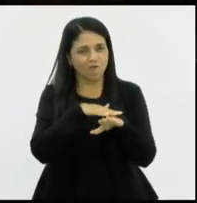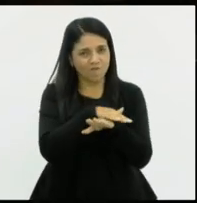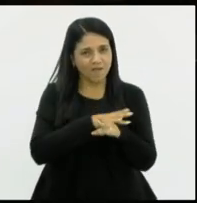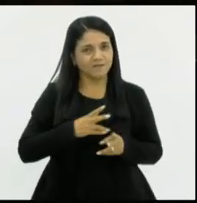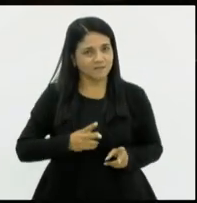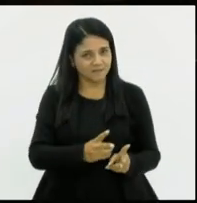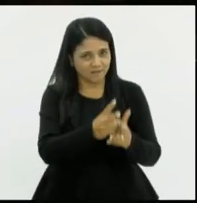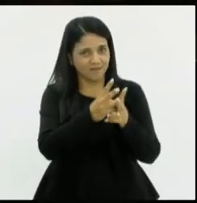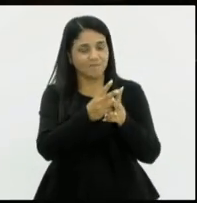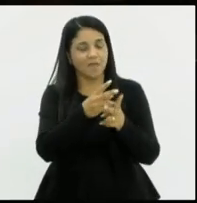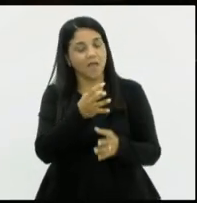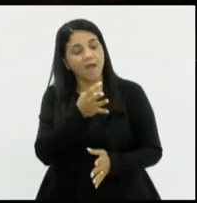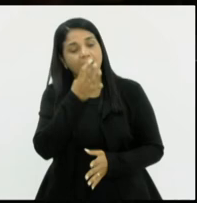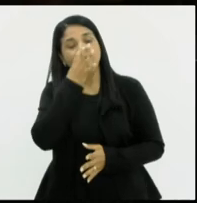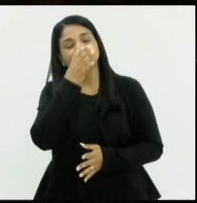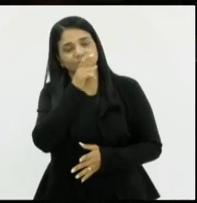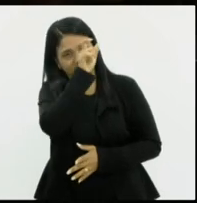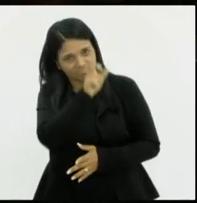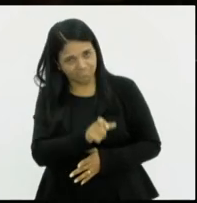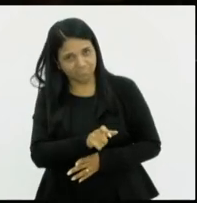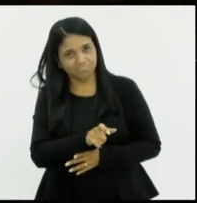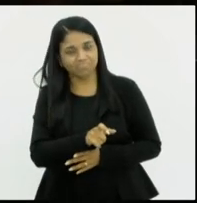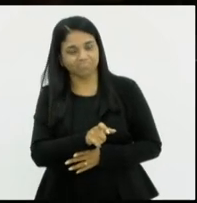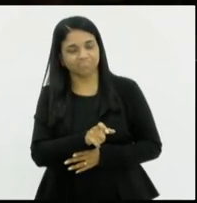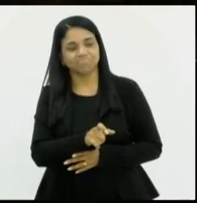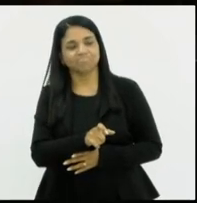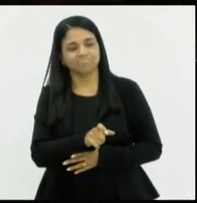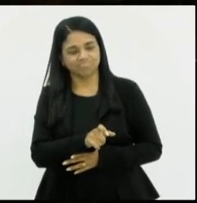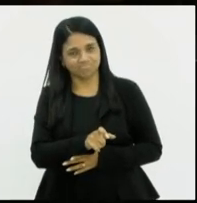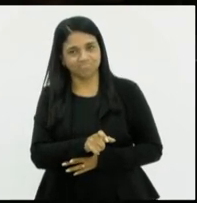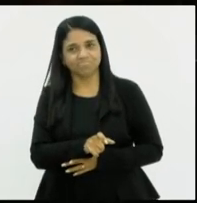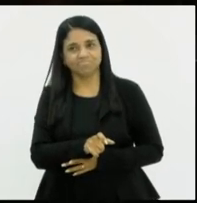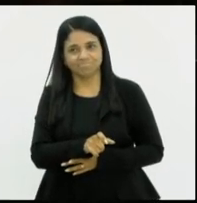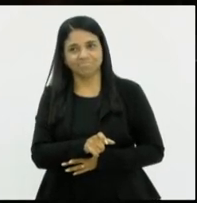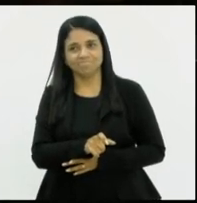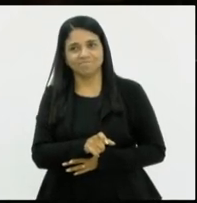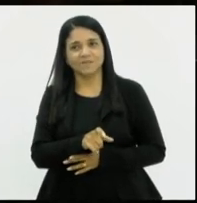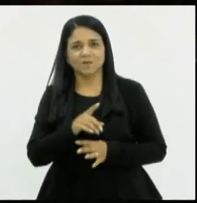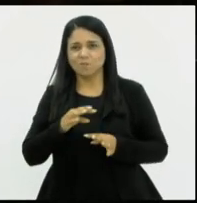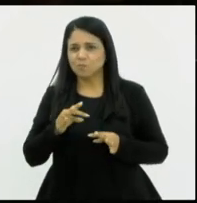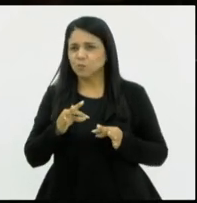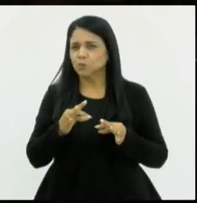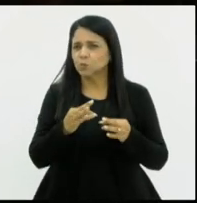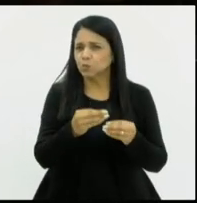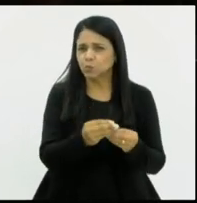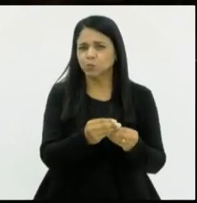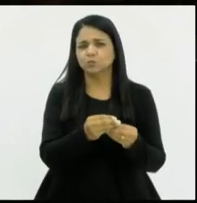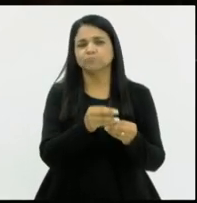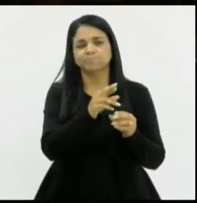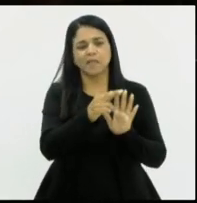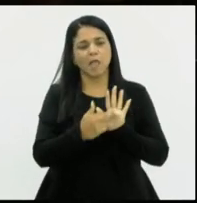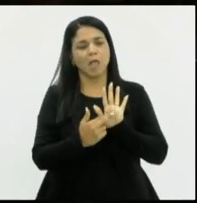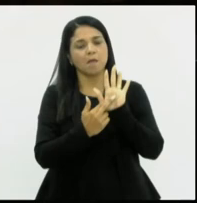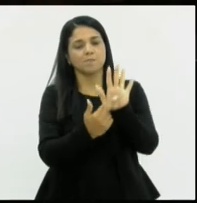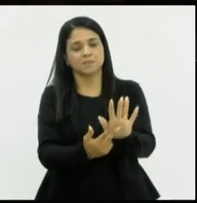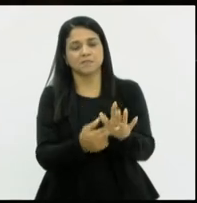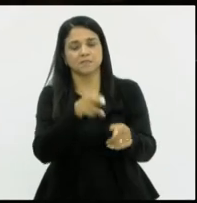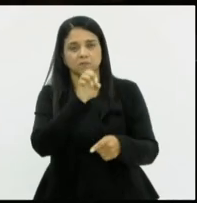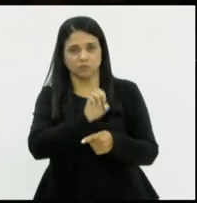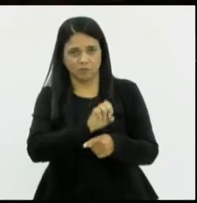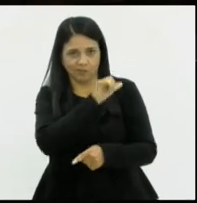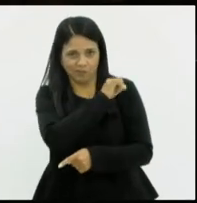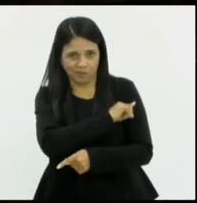E eu tenho uma admiração muito grande pela sua pessoa, por tudo que o senhor representa aqui pelo Estado do Rio de